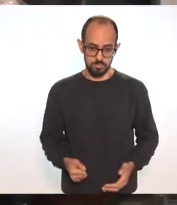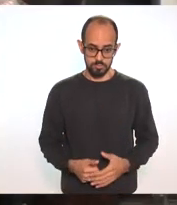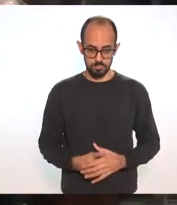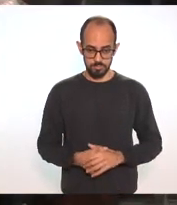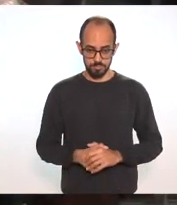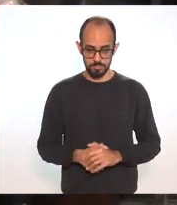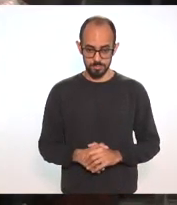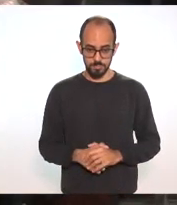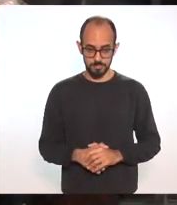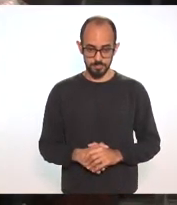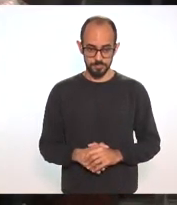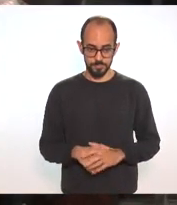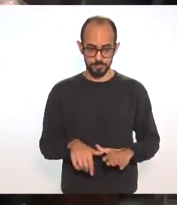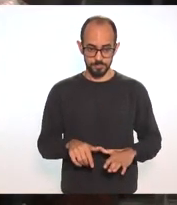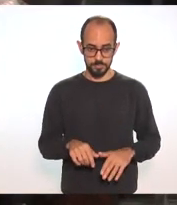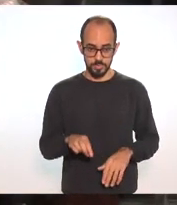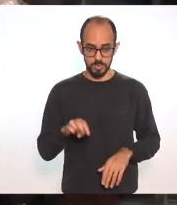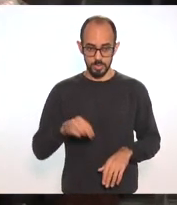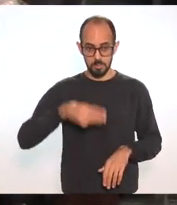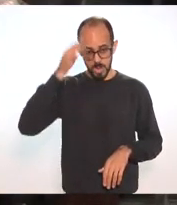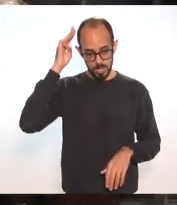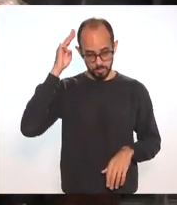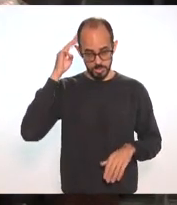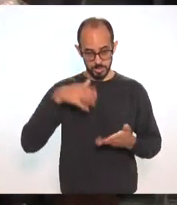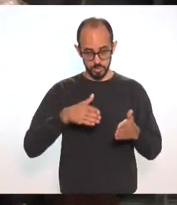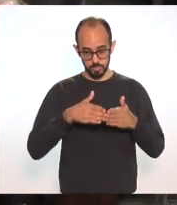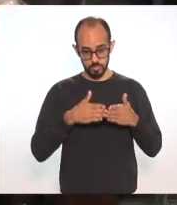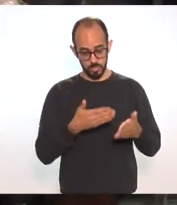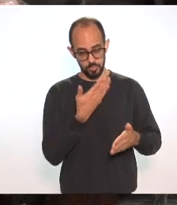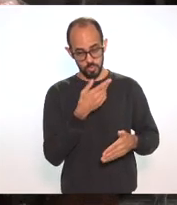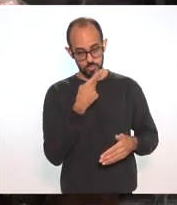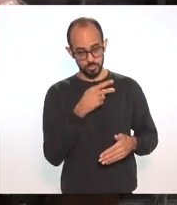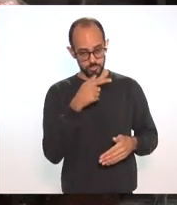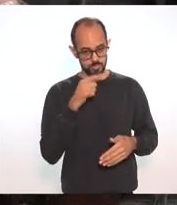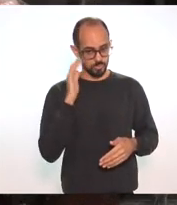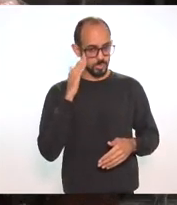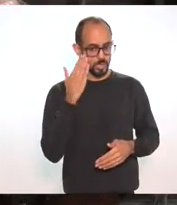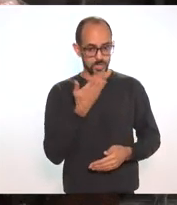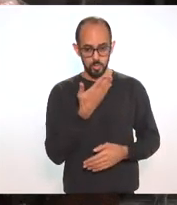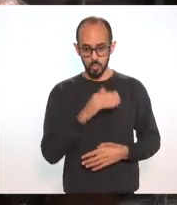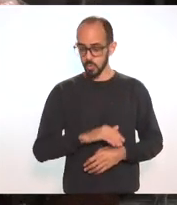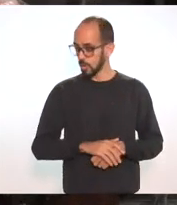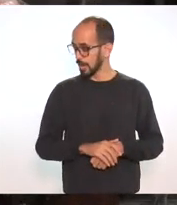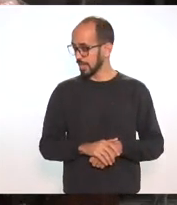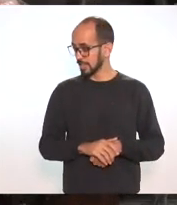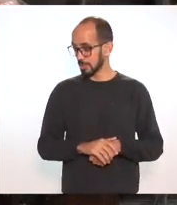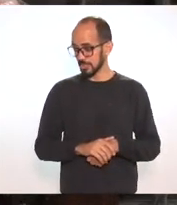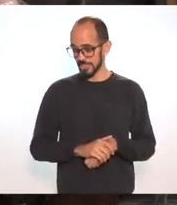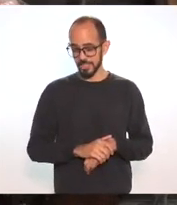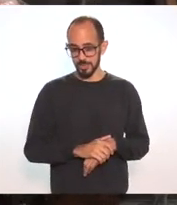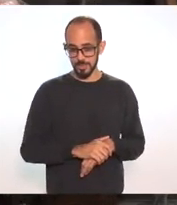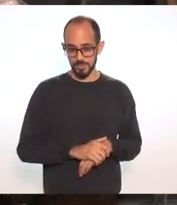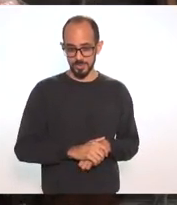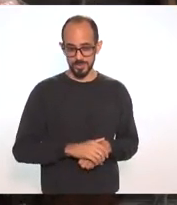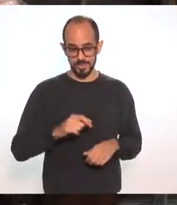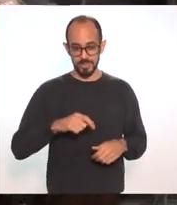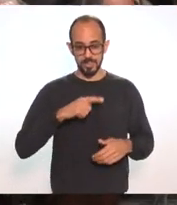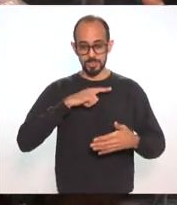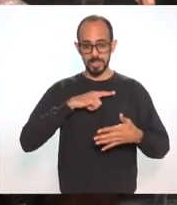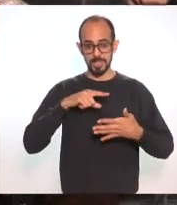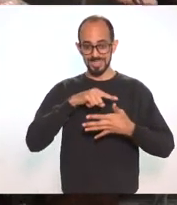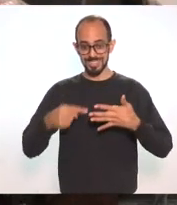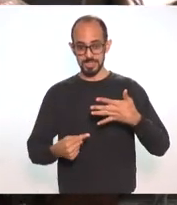Então, tentei falar com o deputado Márcio Pacheco. Deputado Márcio, excelência, entendeu? Há também 5 pedidos de destaque